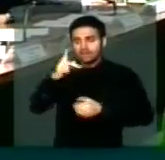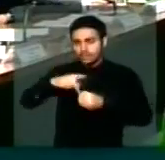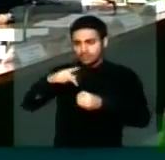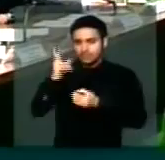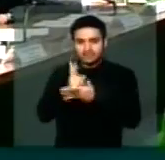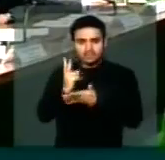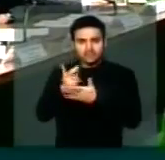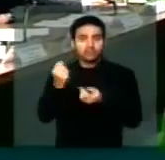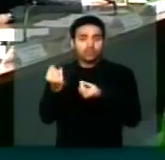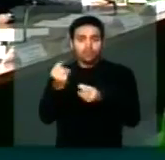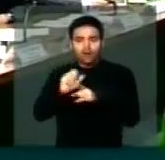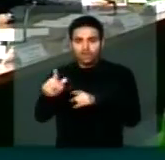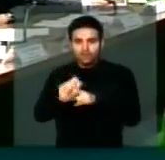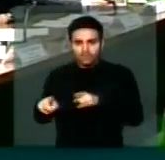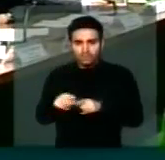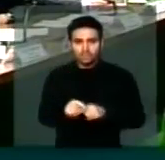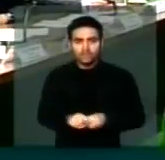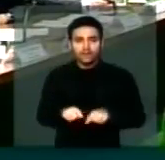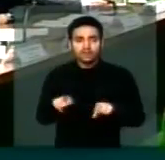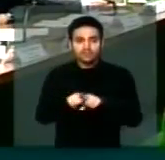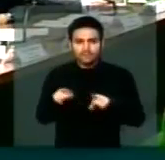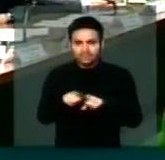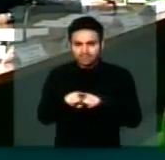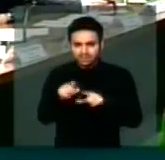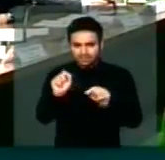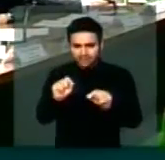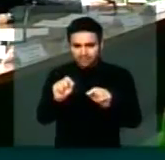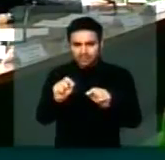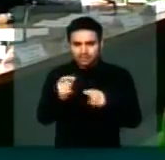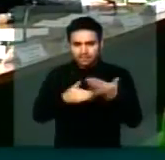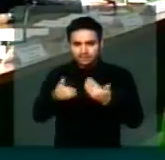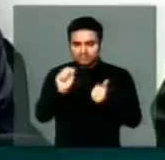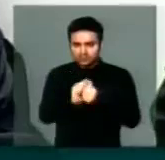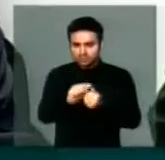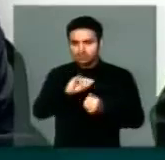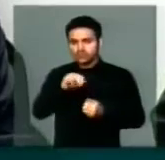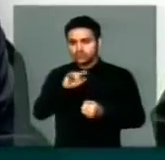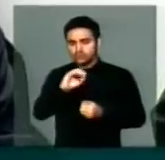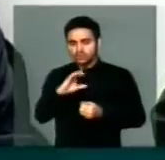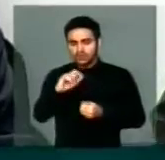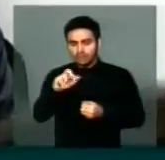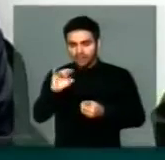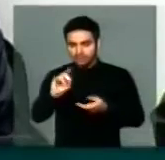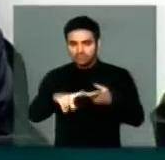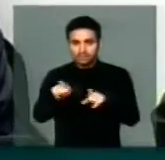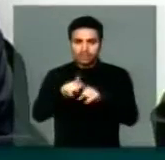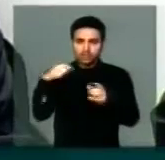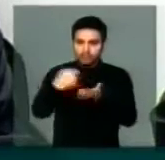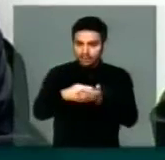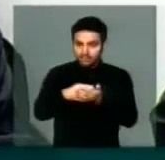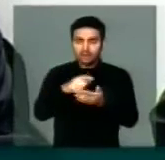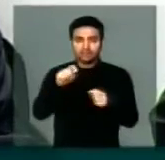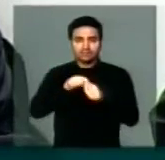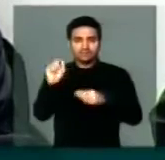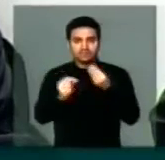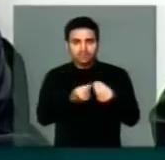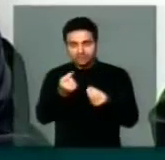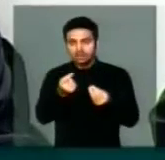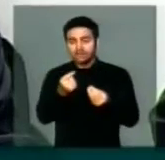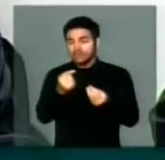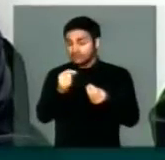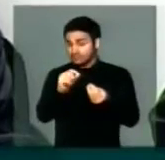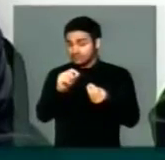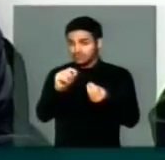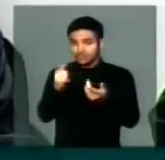título de aluguel. Que o comissionamento se referia à intermediação feita por Júlio Camargo. Que o pagamento do comissionamento era feito mediante emissão de